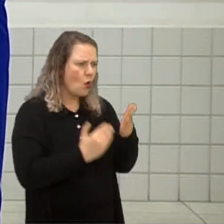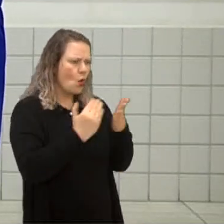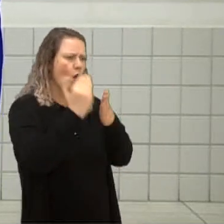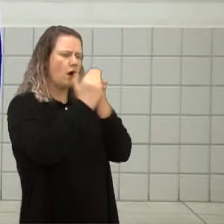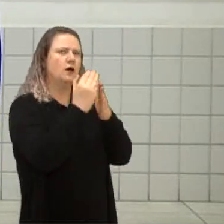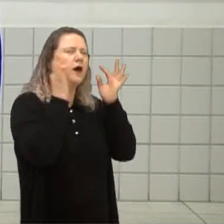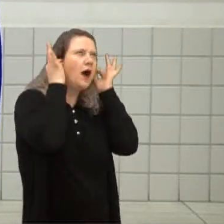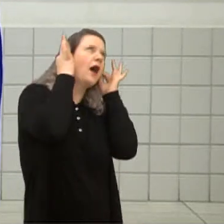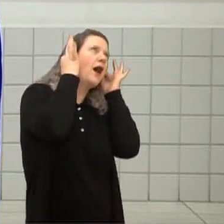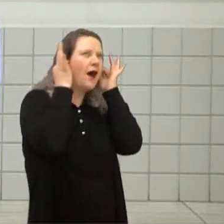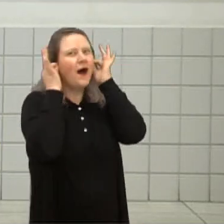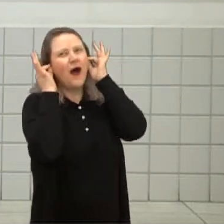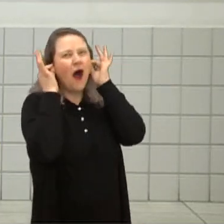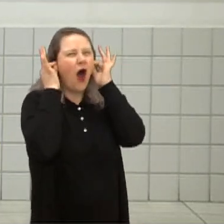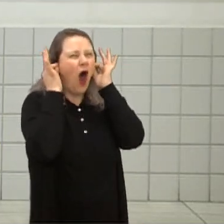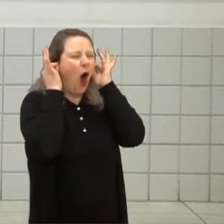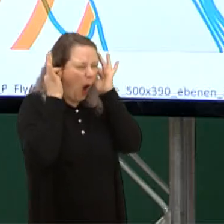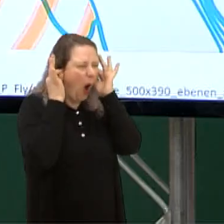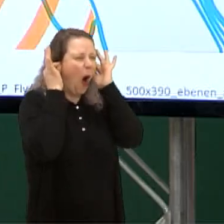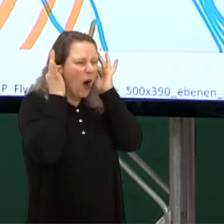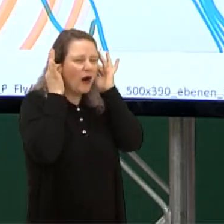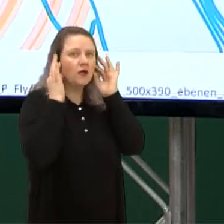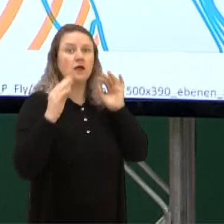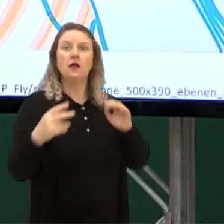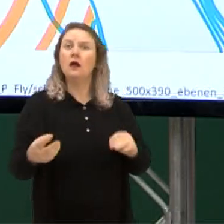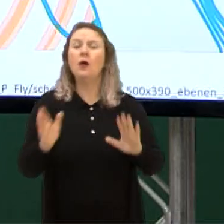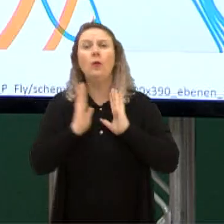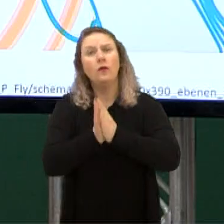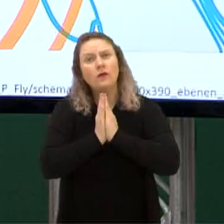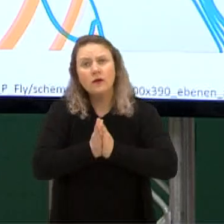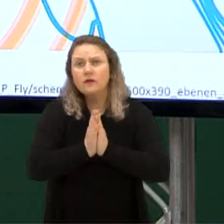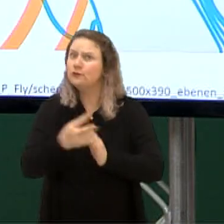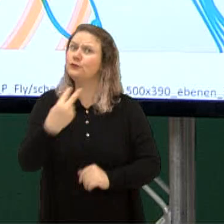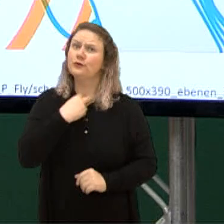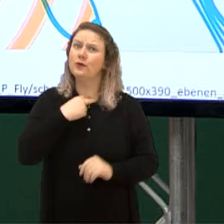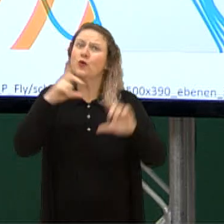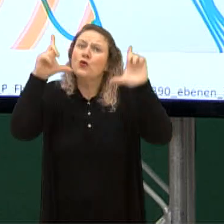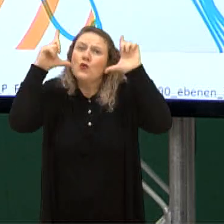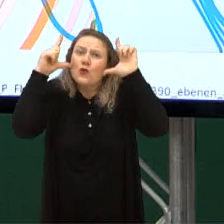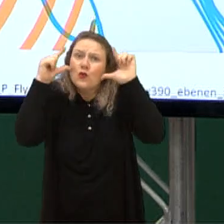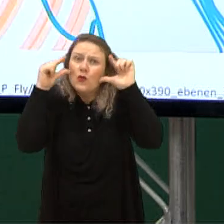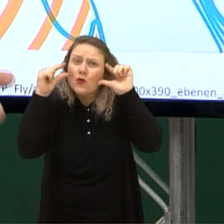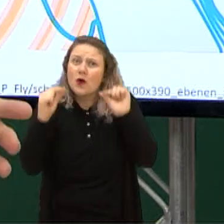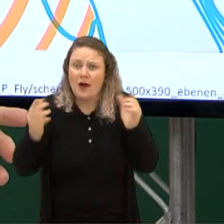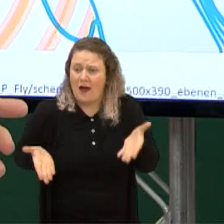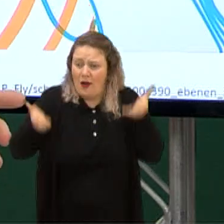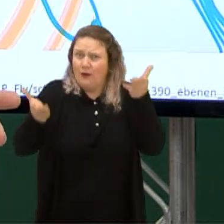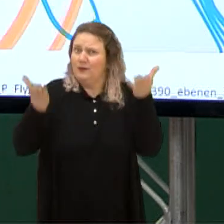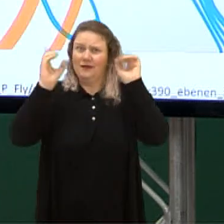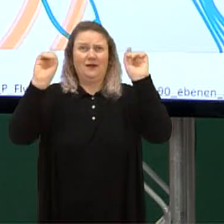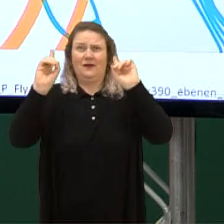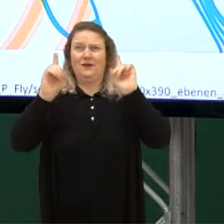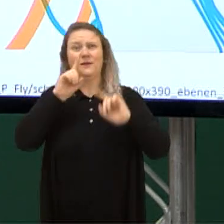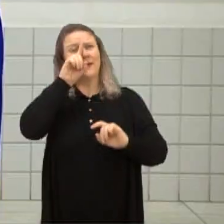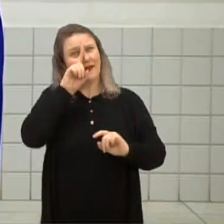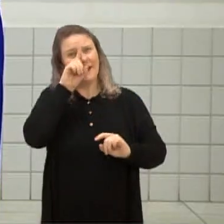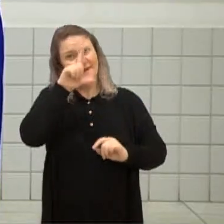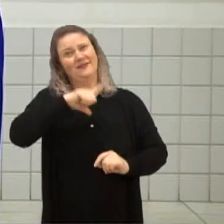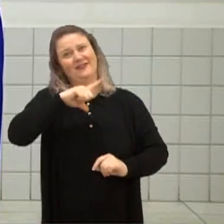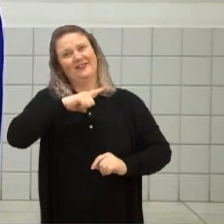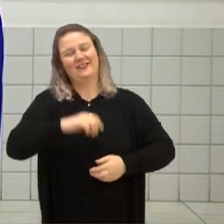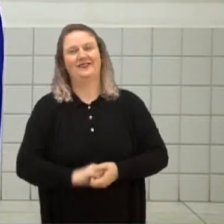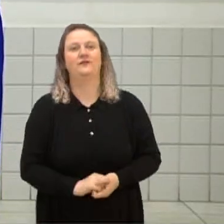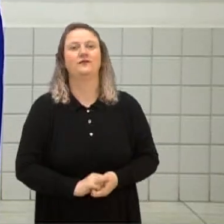foninho. Ana, você acabou de aprender, não pode. Baixa um pouquinho o volume. O Gustavo perguntou, o Gustavo